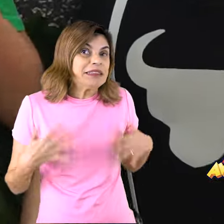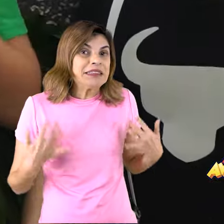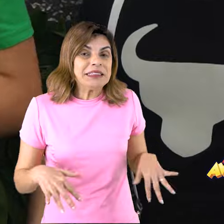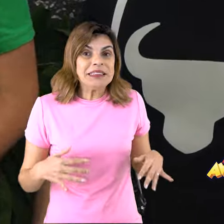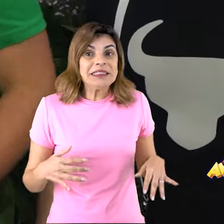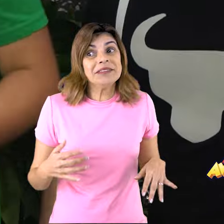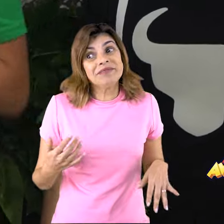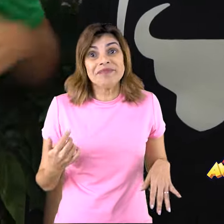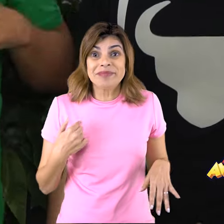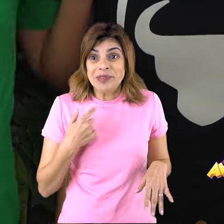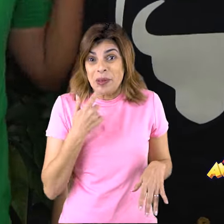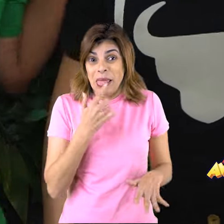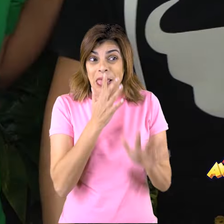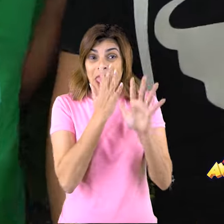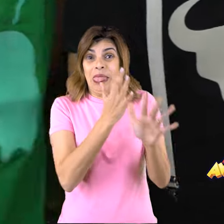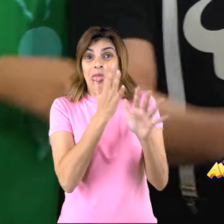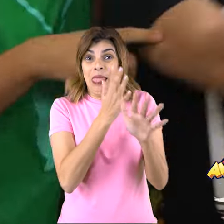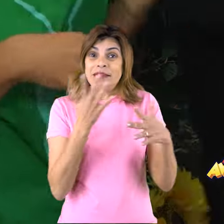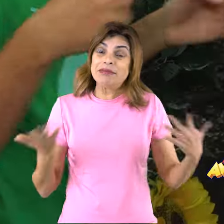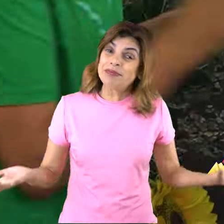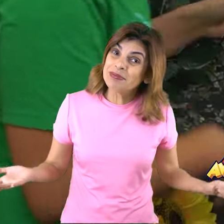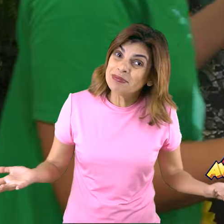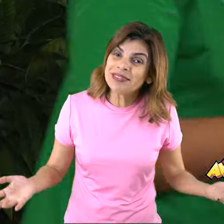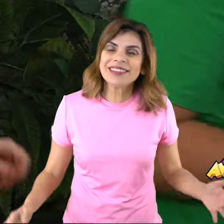Eu e minha grande boca vamos embora!